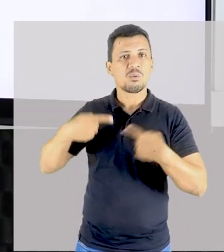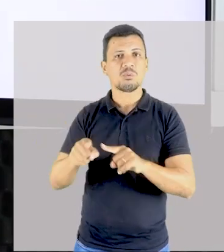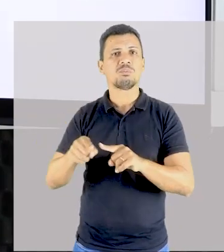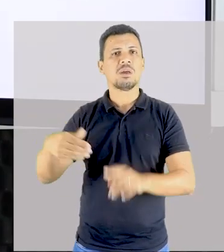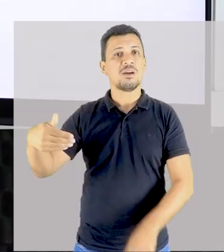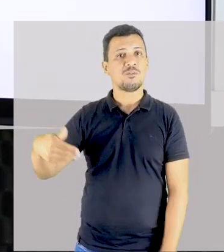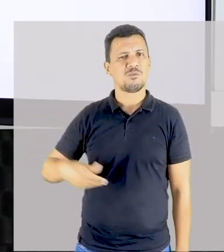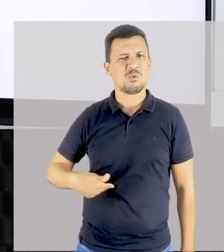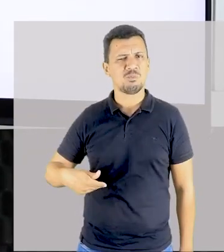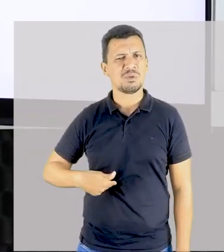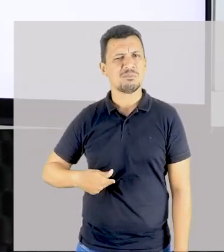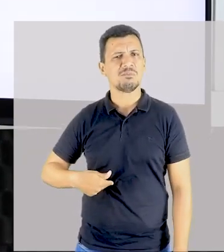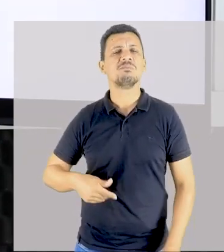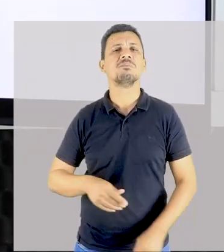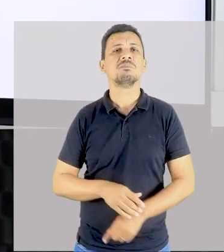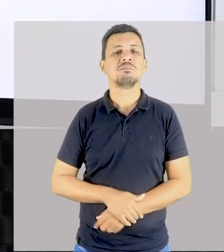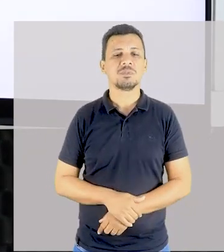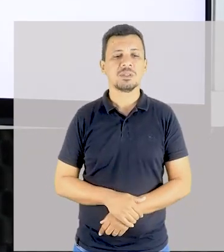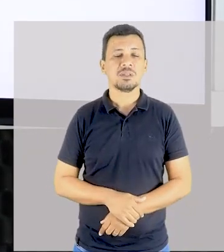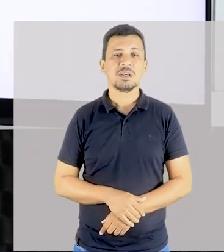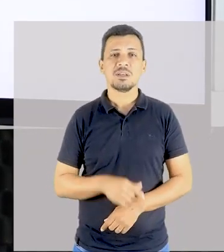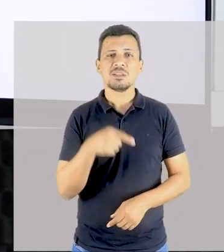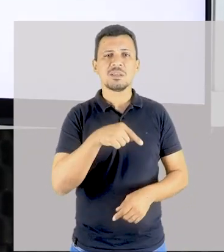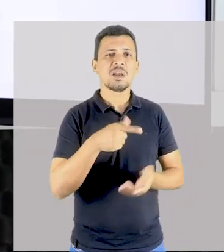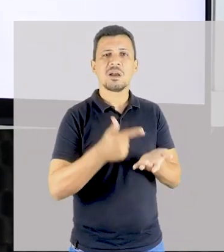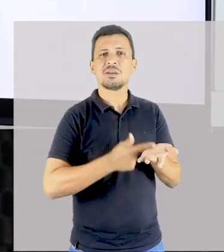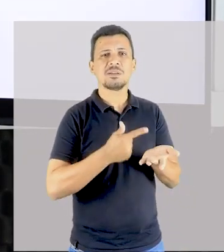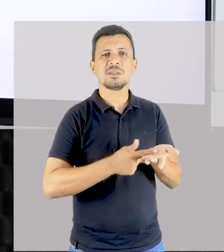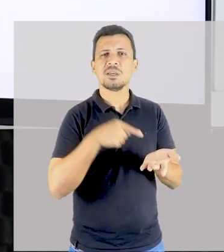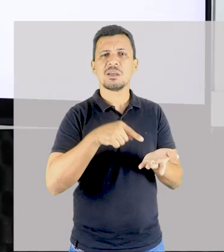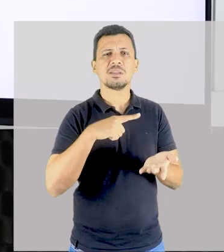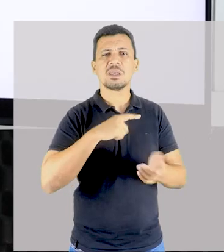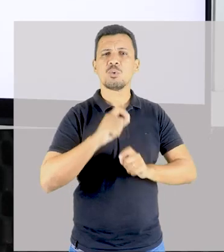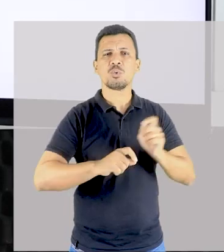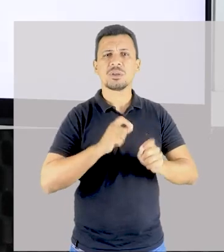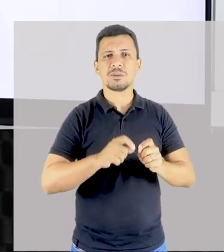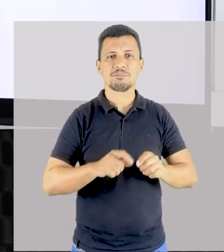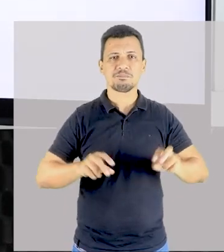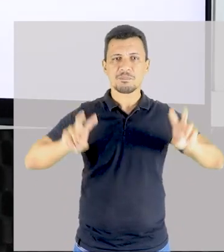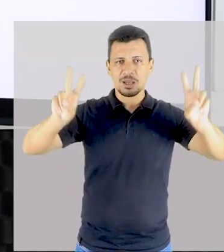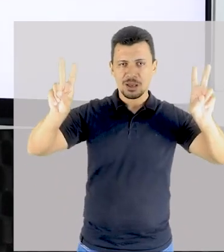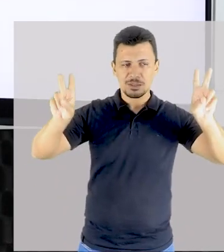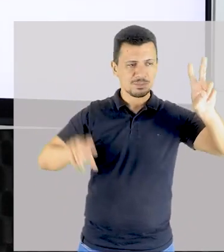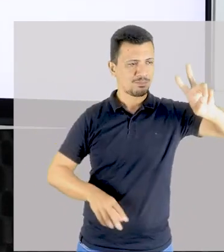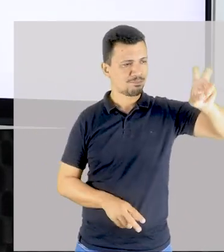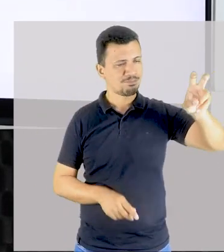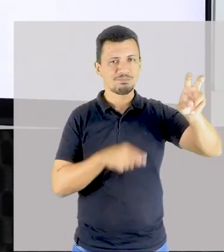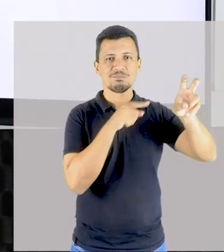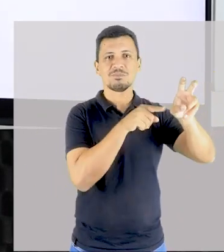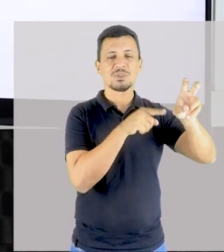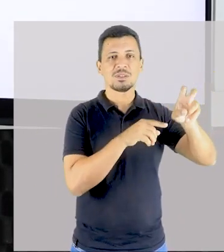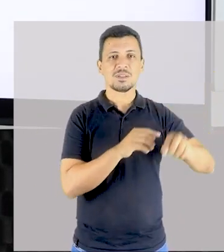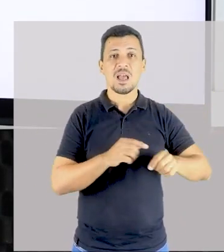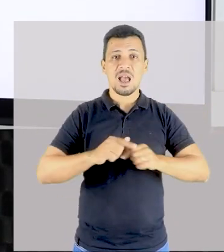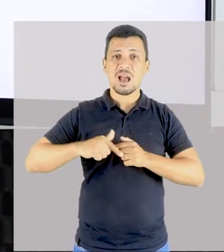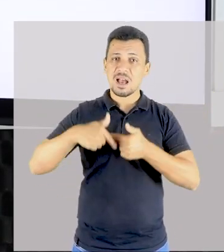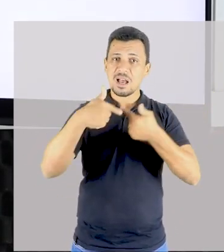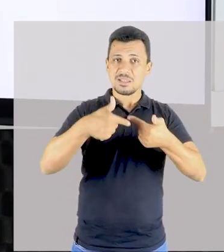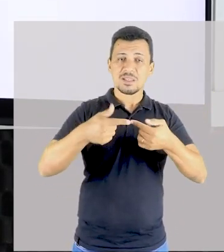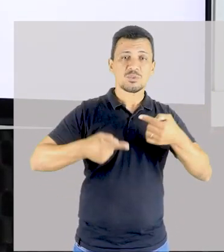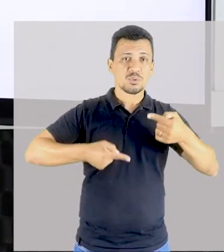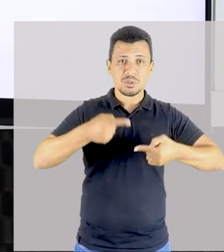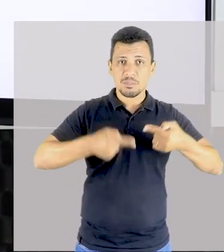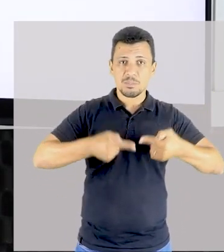combate a fome Então nesse guia do ministério tem escrito o seguinte abre aspas as ações da